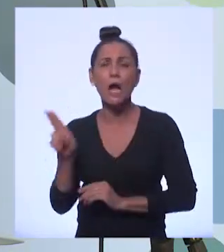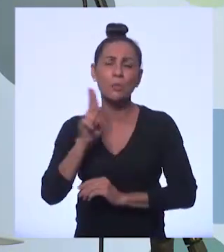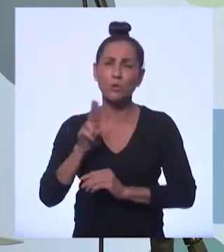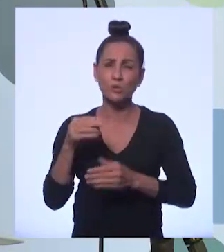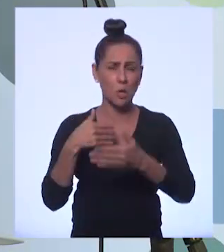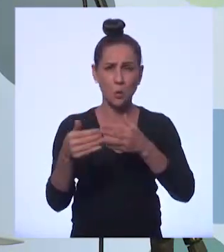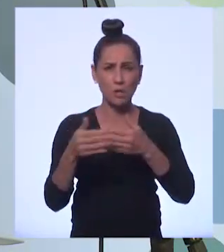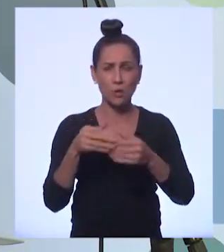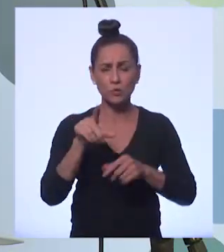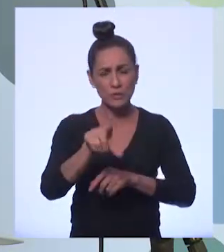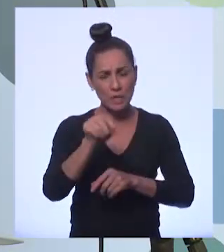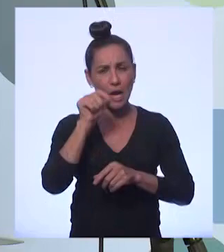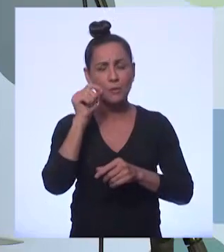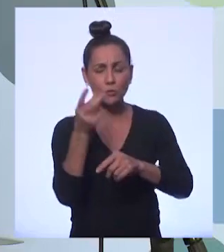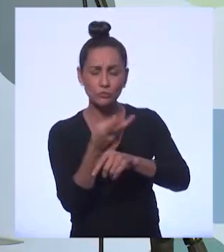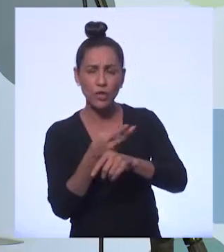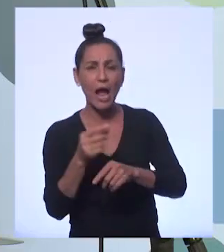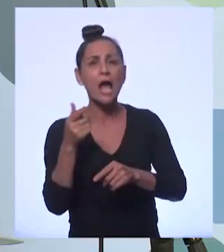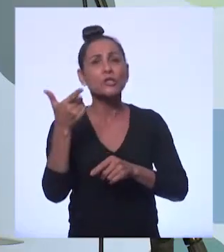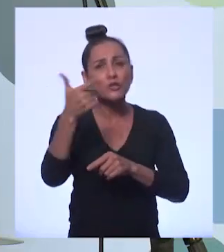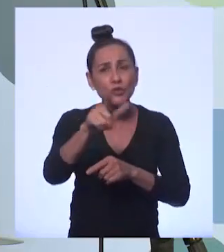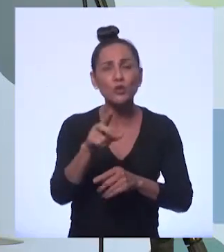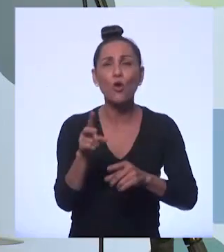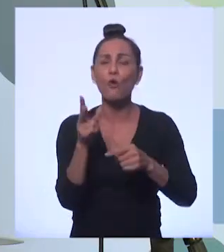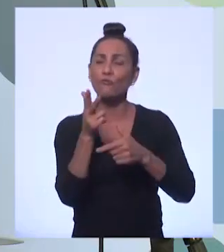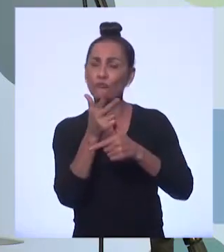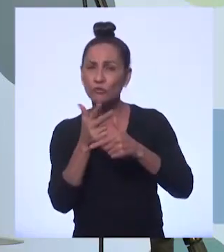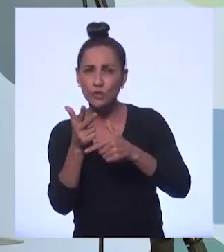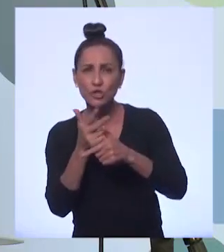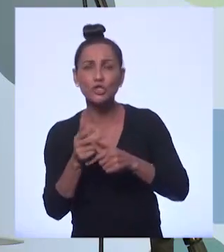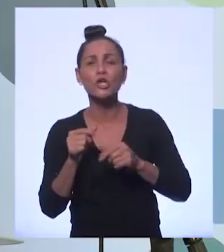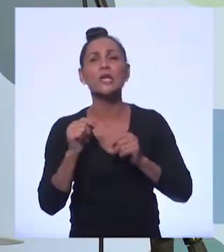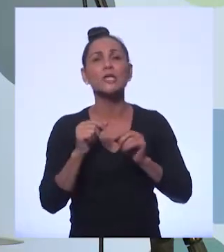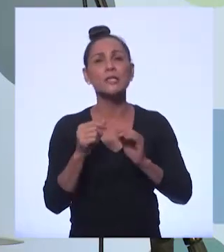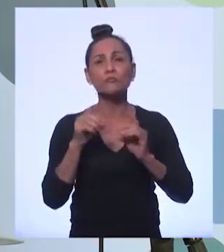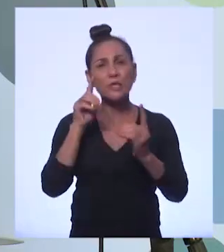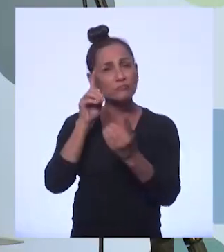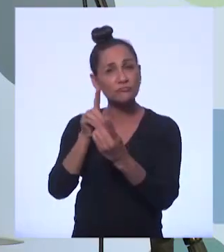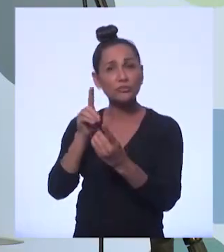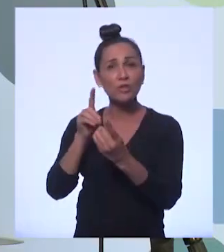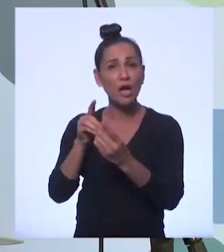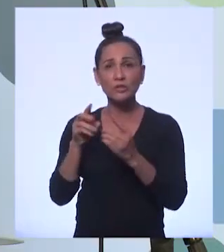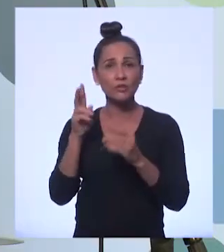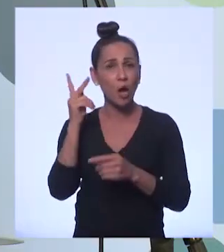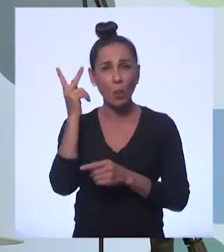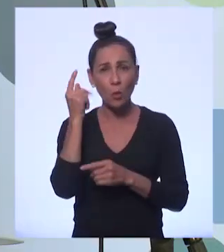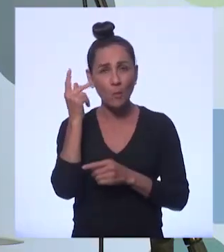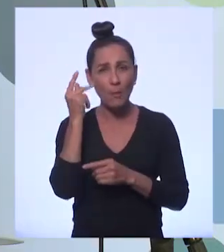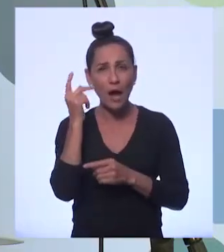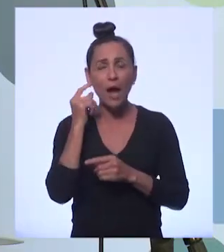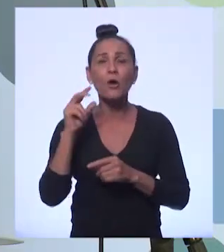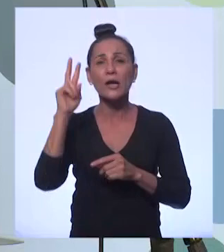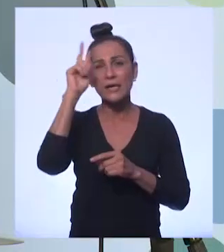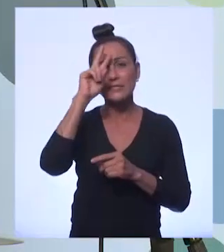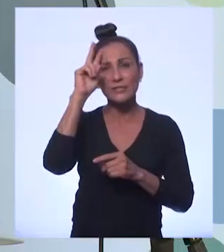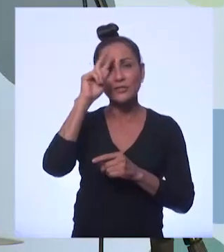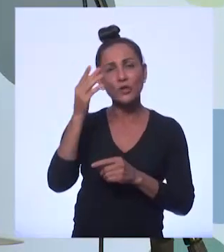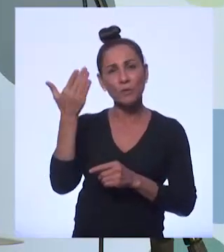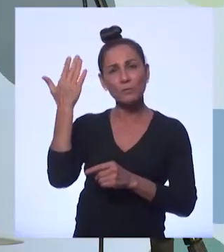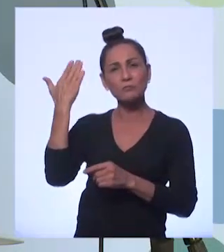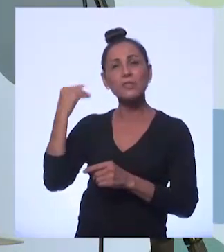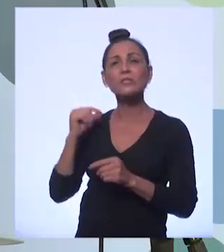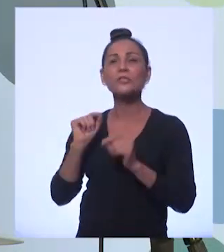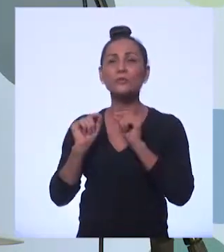utilização, enfim, o que vocês quiserem. E está escrito bem didaticamente essa história um pouco